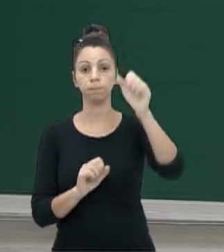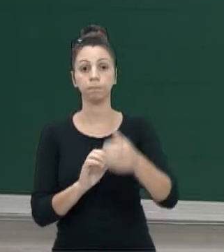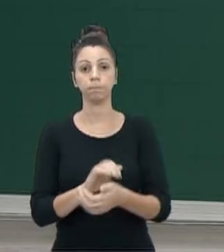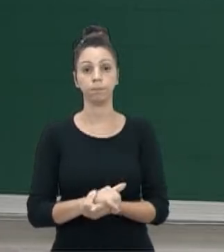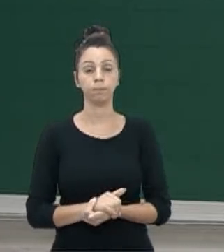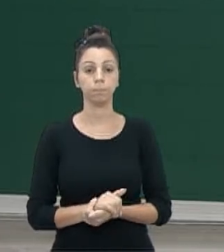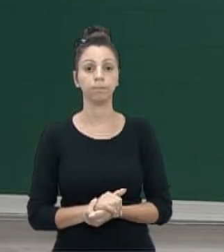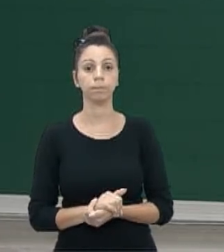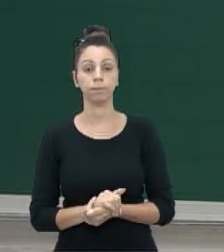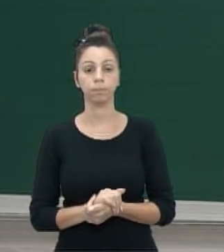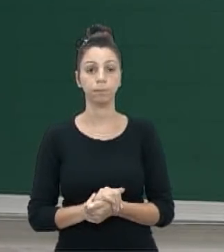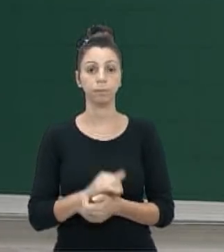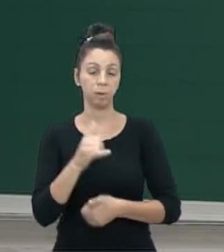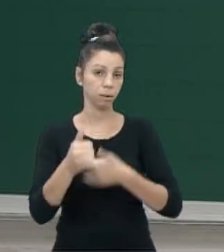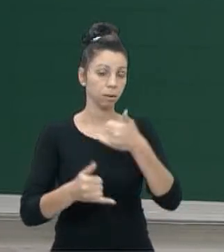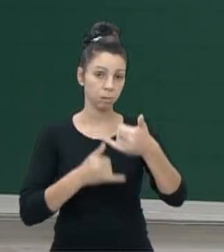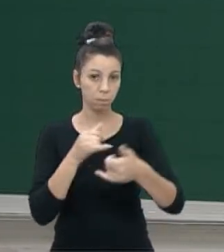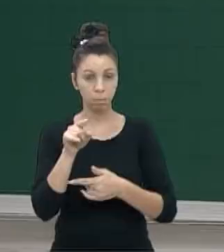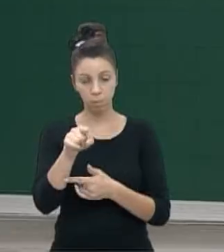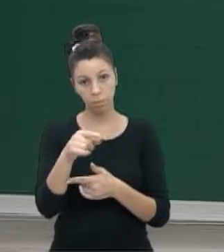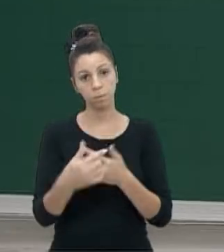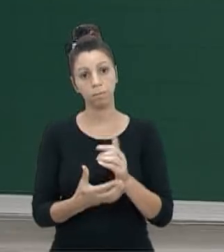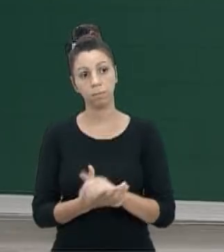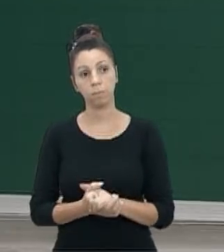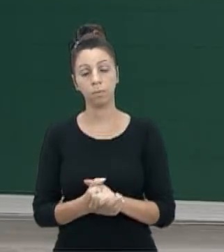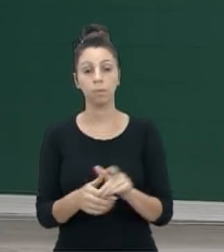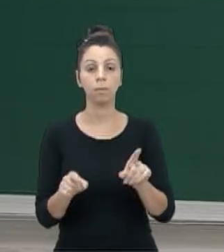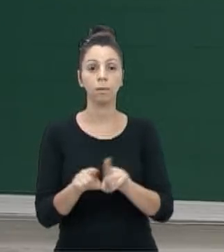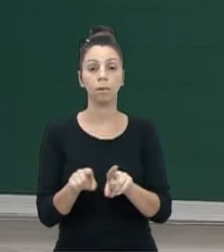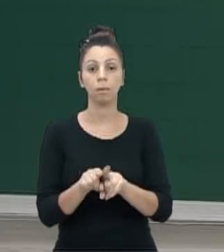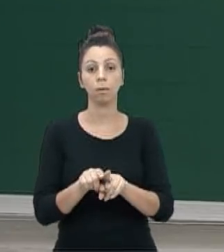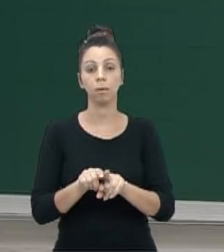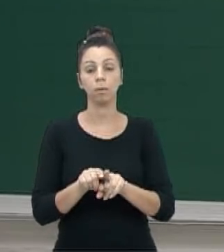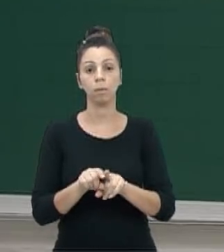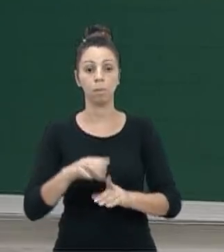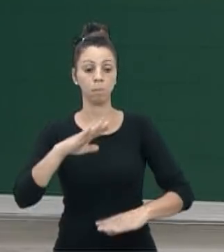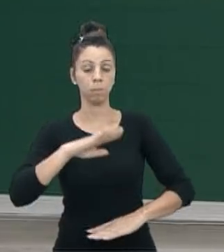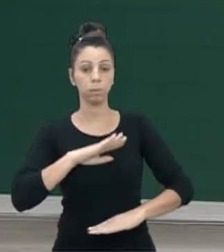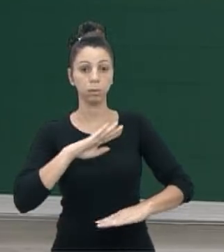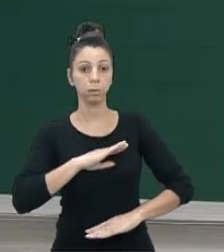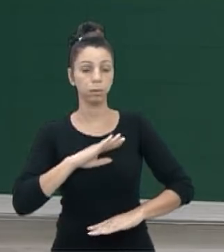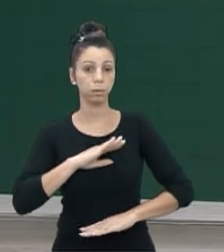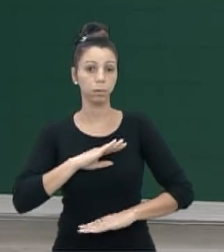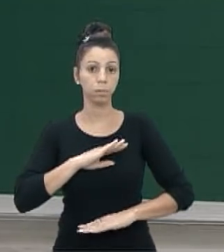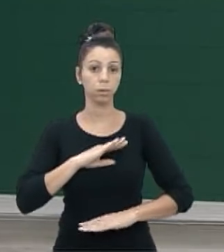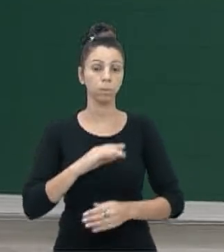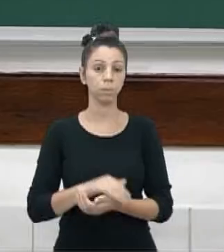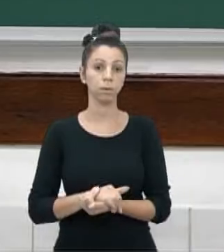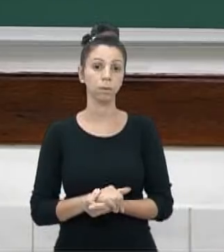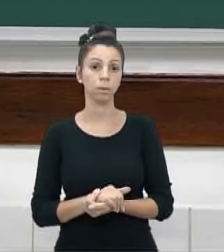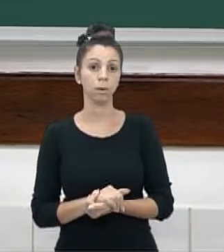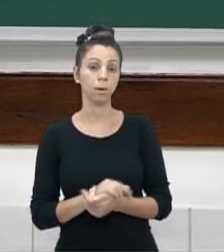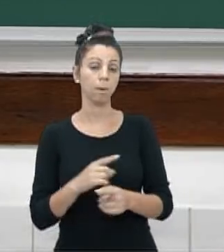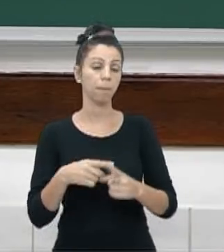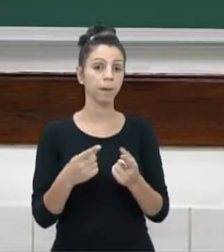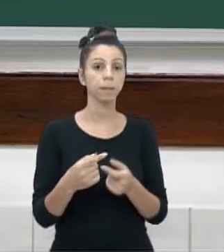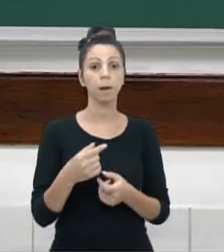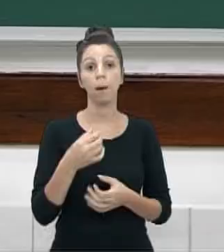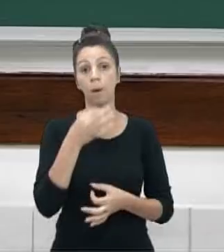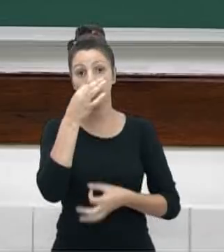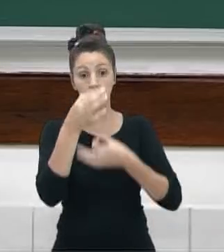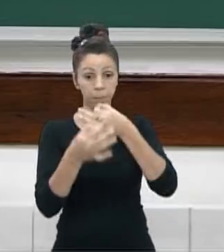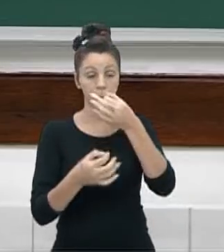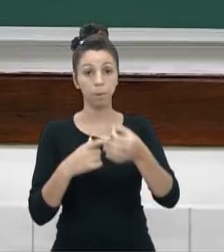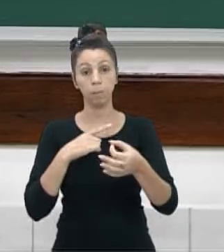desenhos animados para vocês, né, e trouxe uma situação aí um tanto cômica, mas que ao mesmo tempo alerta